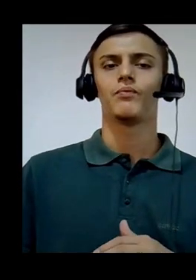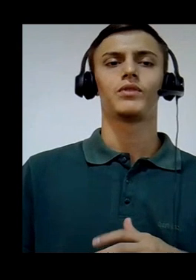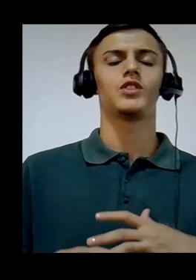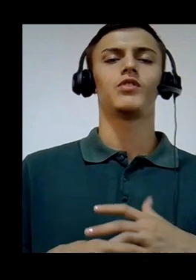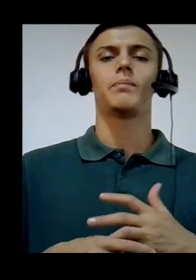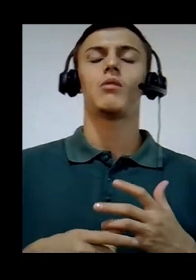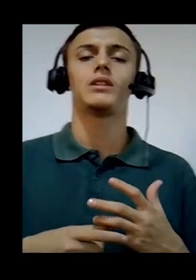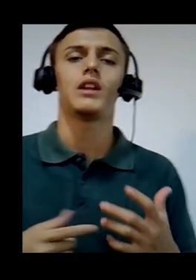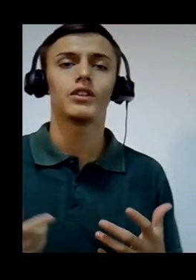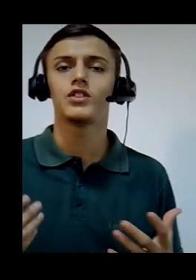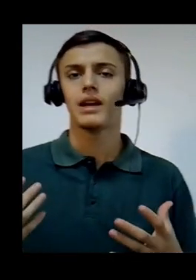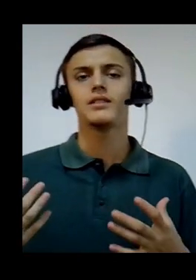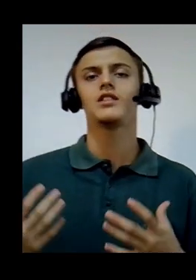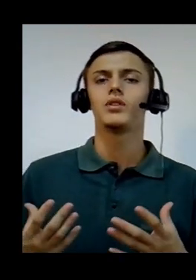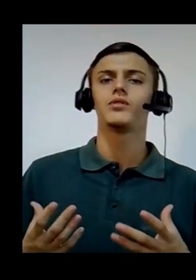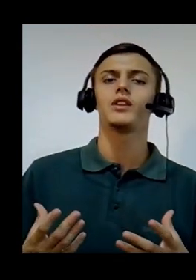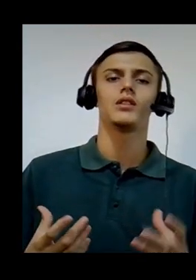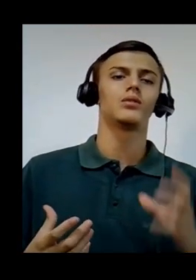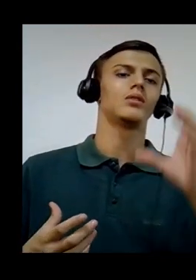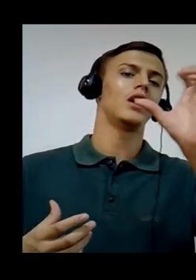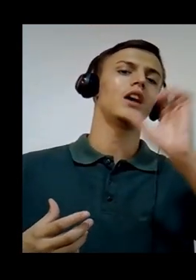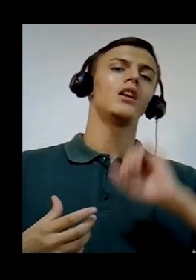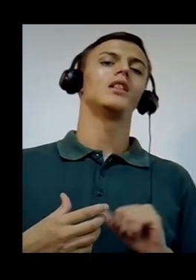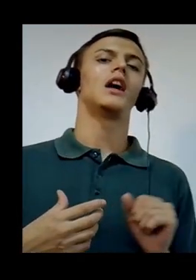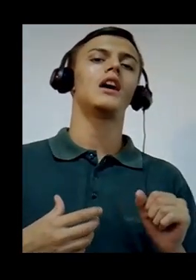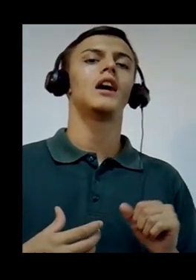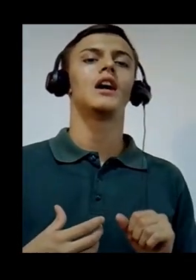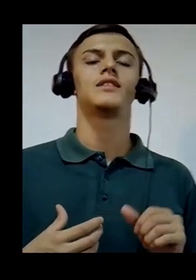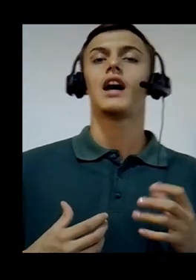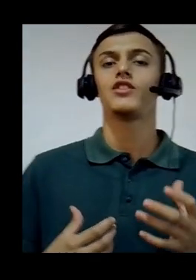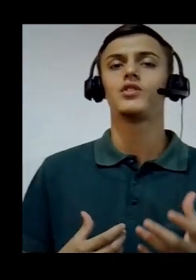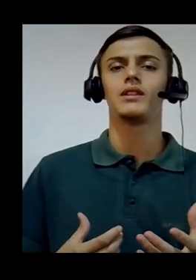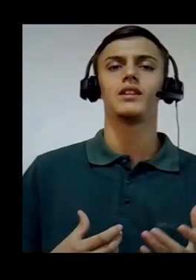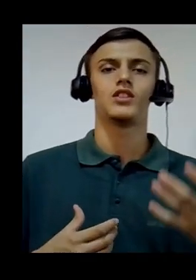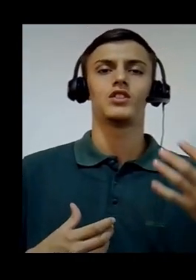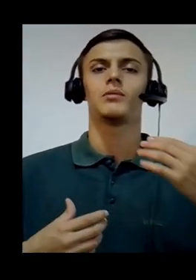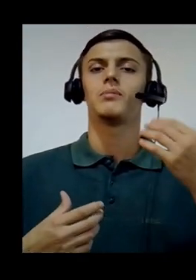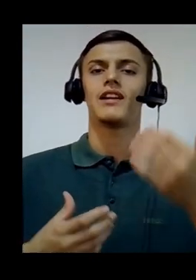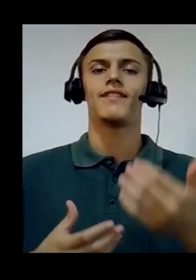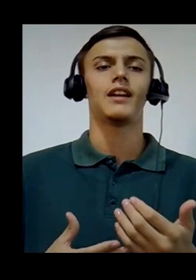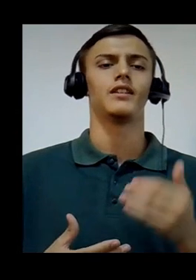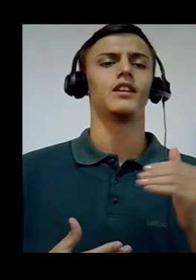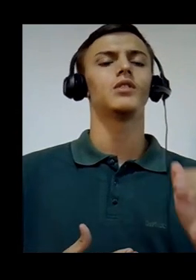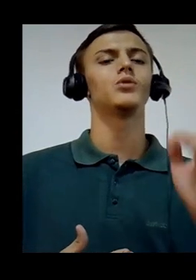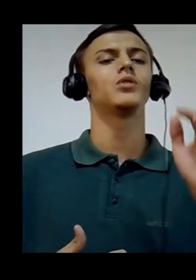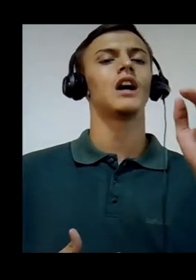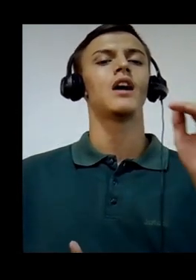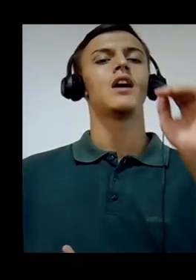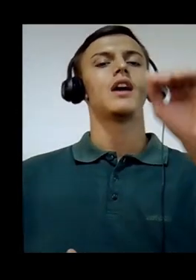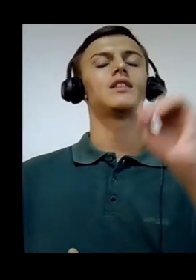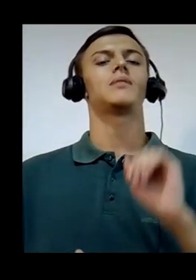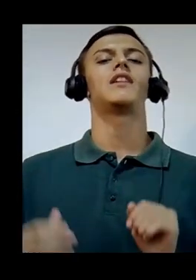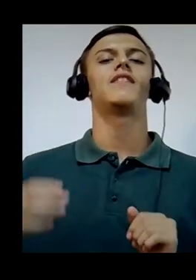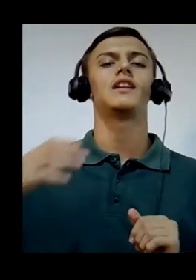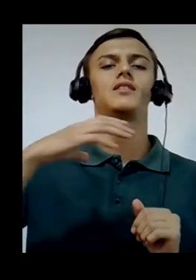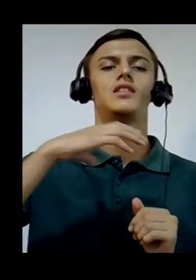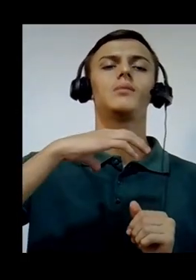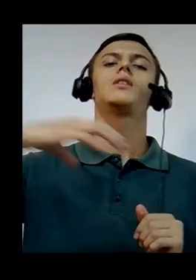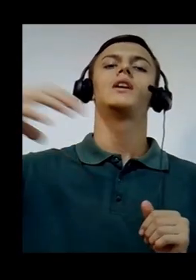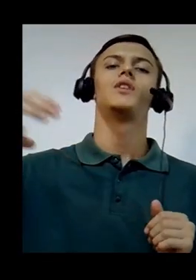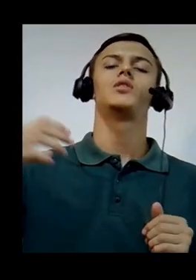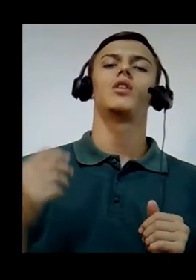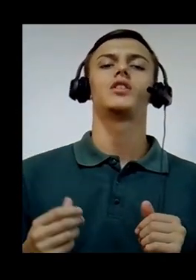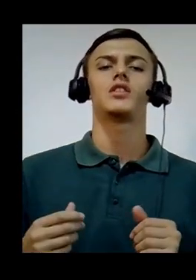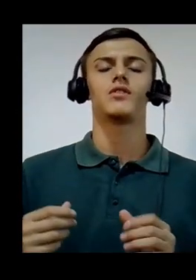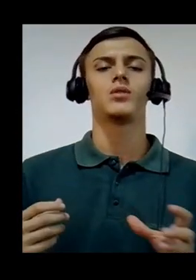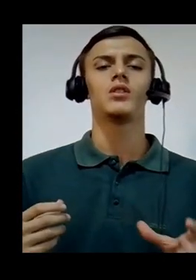de mitigação. Então a gente vai pegar o material que a gente mais tem disponível aqui dentro, que é lá a serragem de madeira, a gente chama de maravalha, né? Vamos jogar essa maravalha em